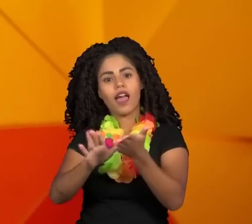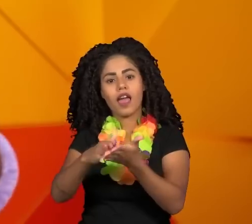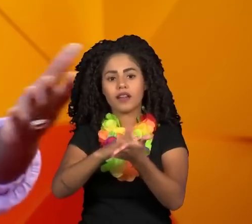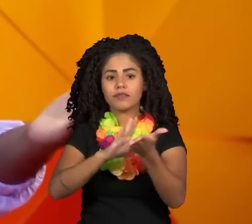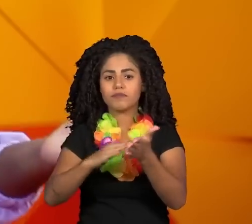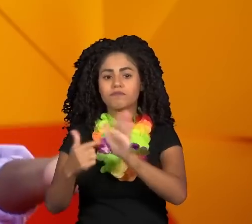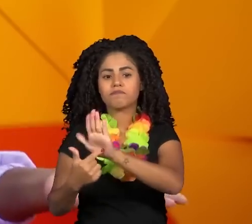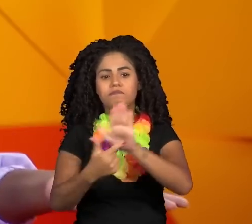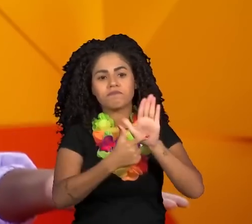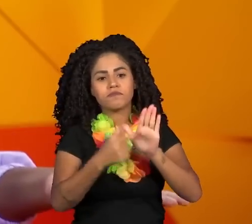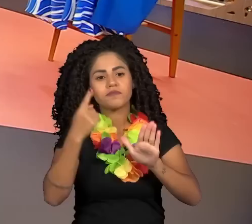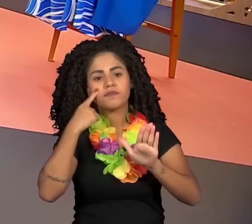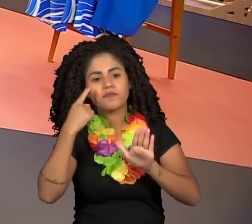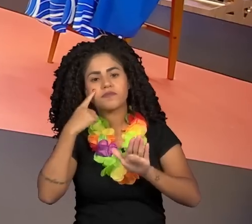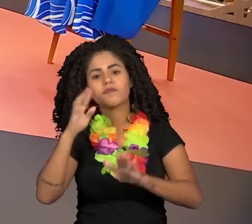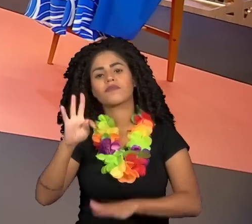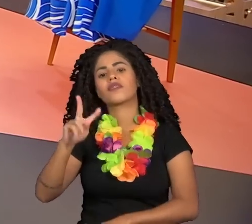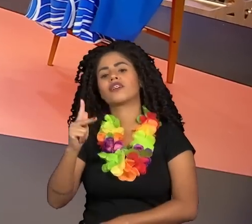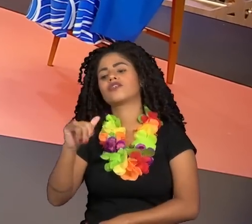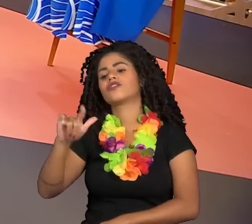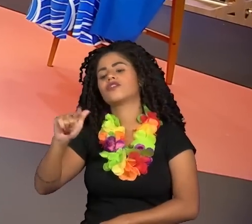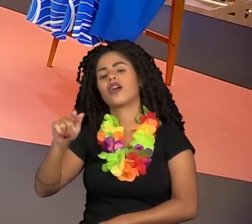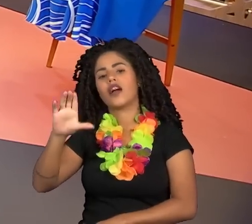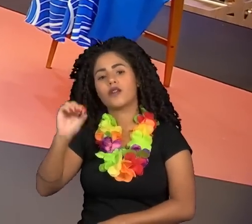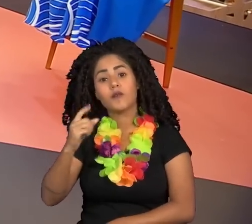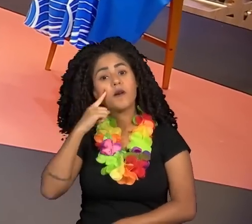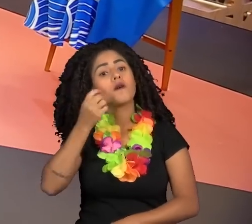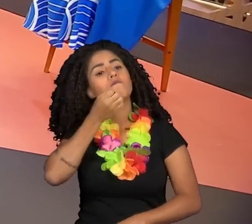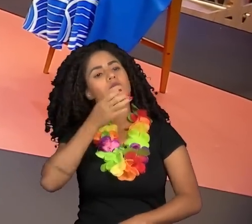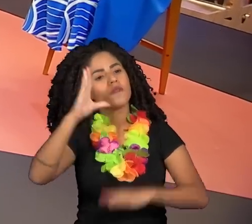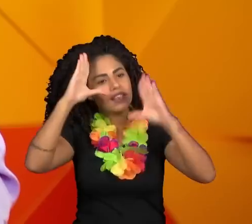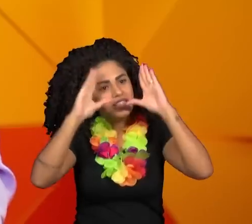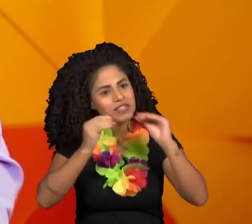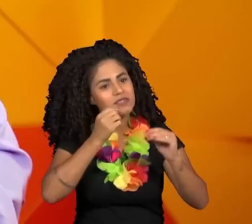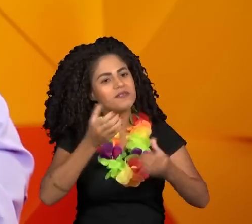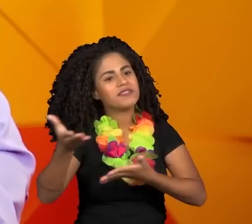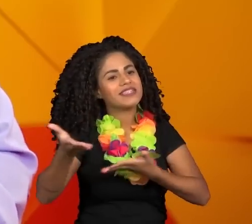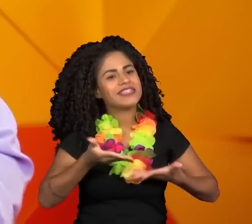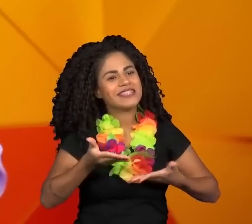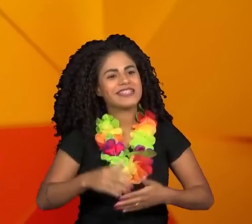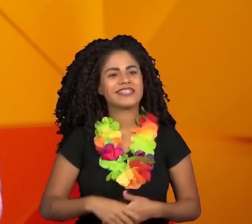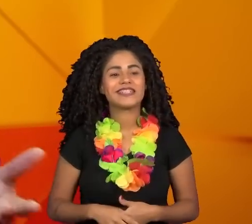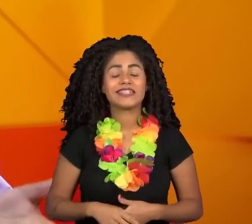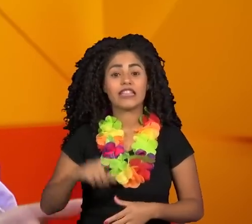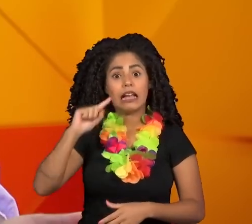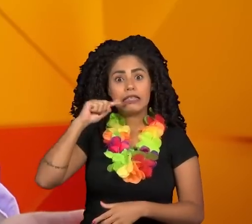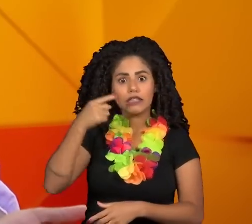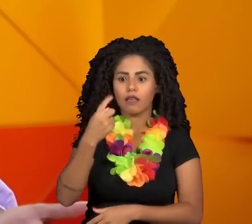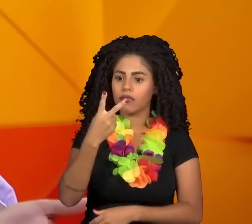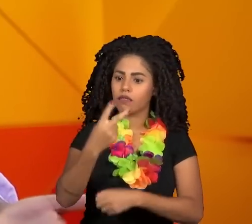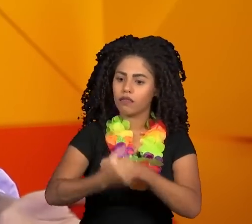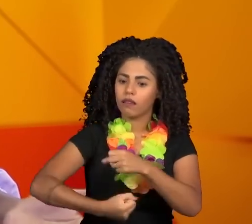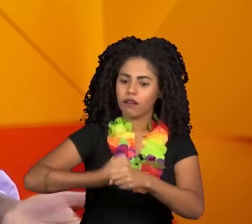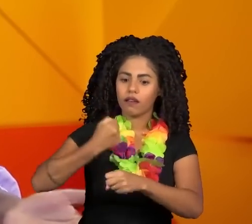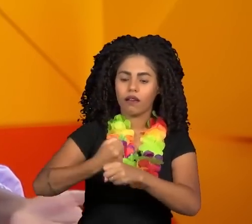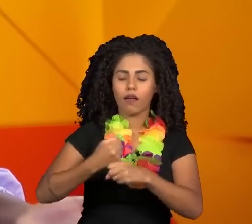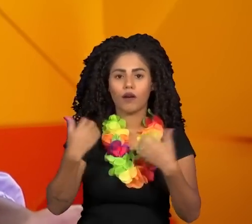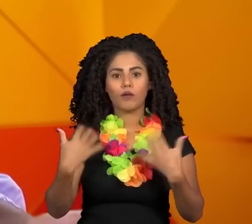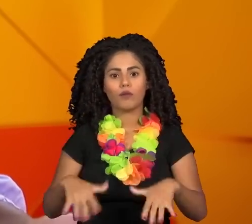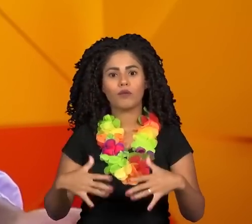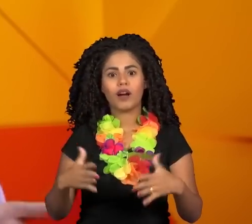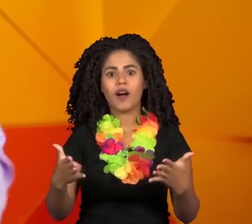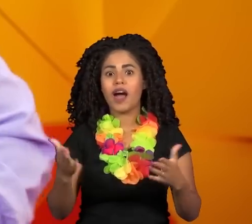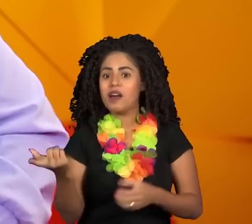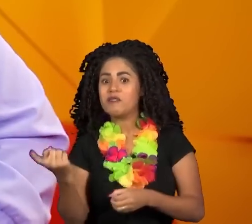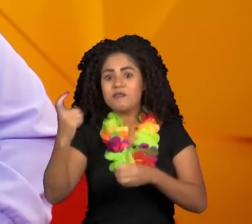Praxedes. Boa noite, Tiago. Boa noite, Cláudia. Sejam bem-vindos. E depois de 2 anos, a Folia está de